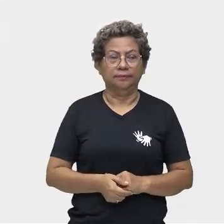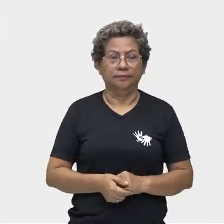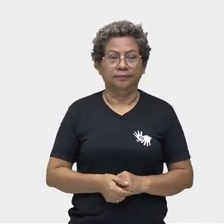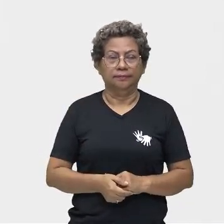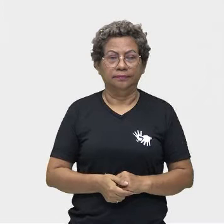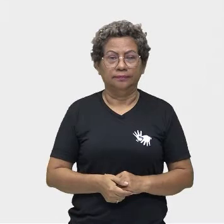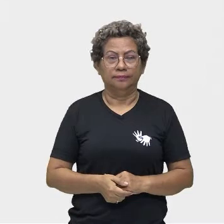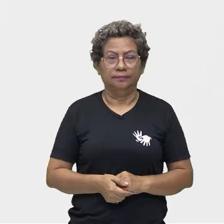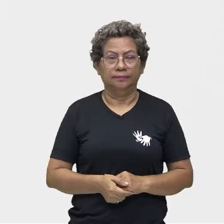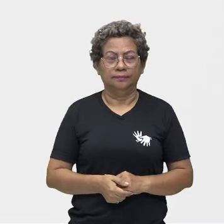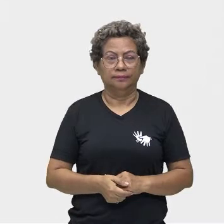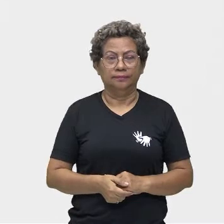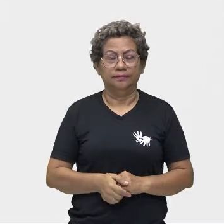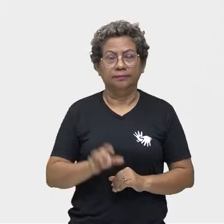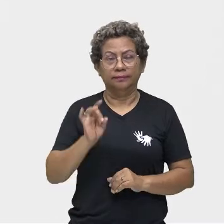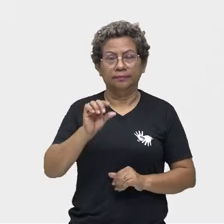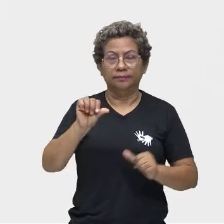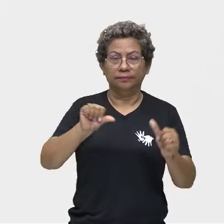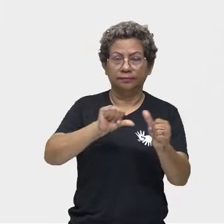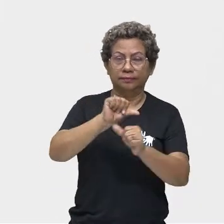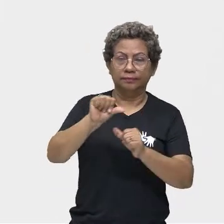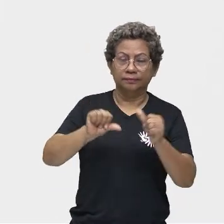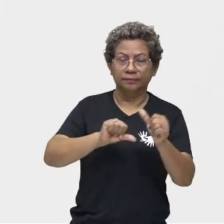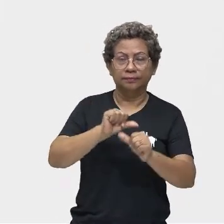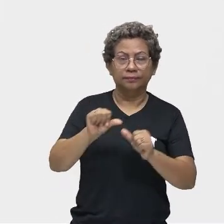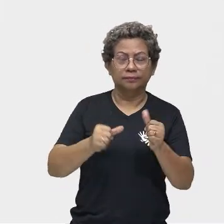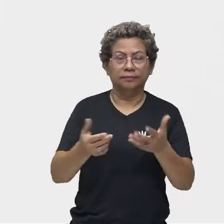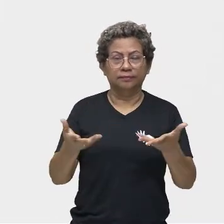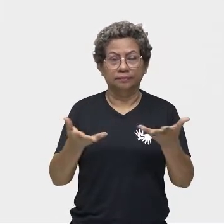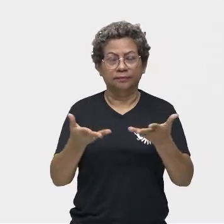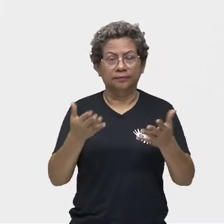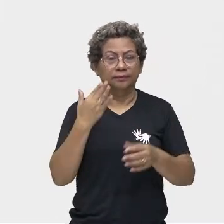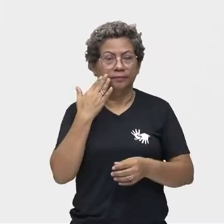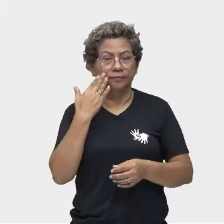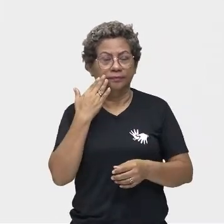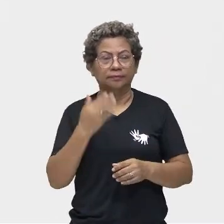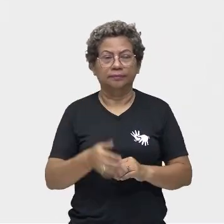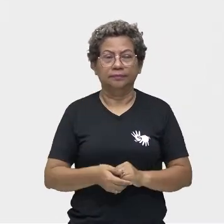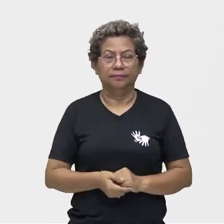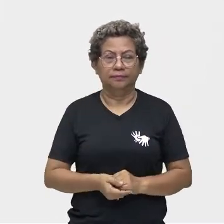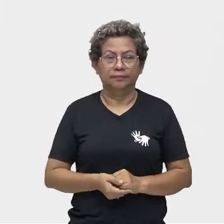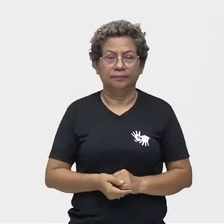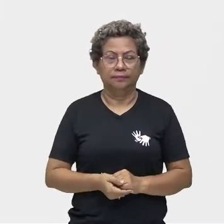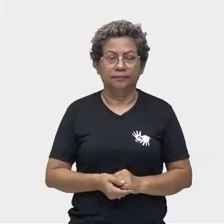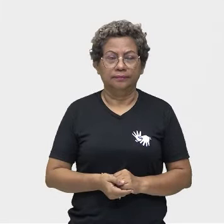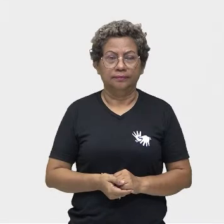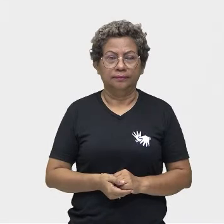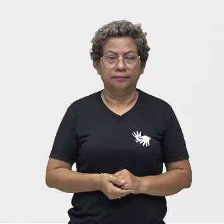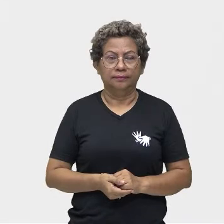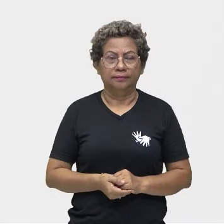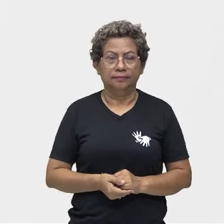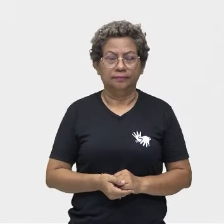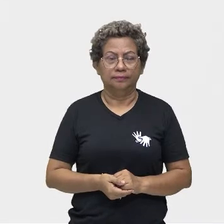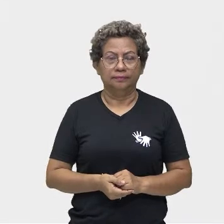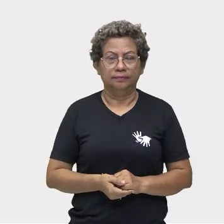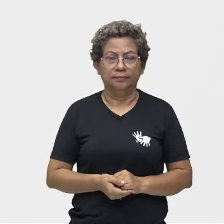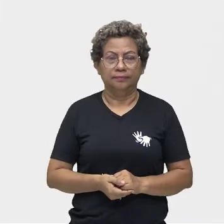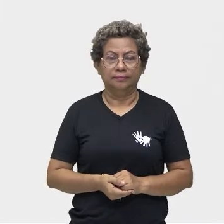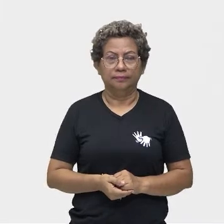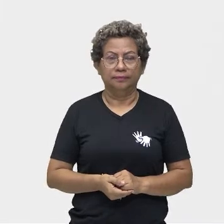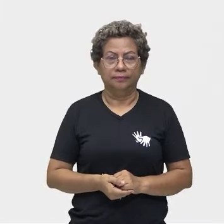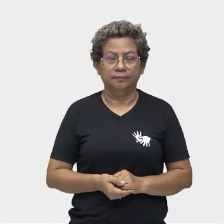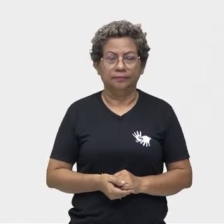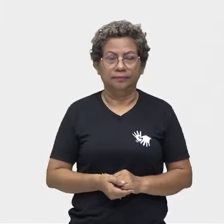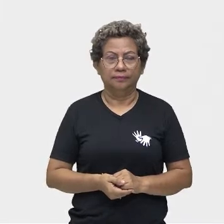né? É só mudar aqui a posição das projeções para a gente associar aqui.